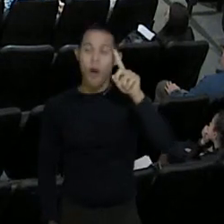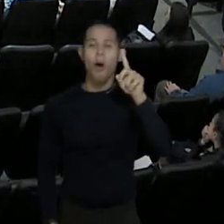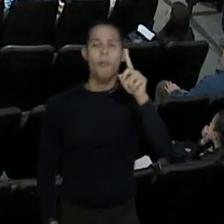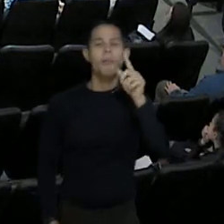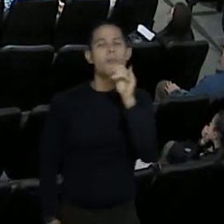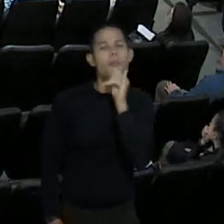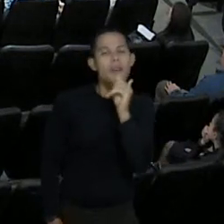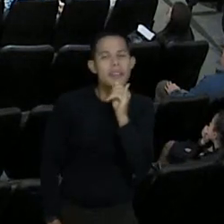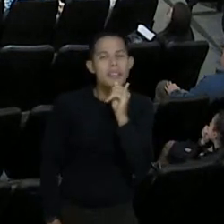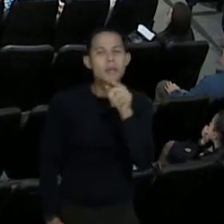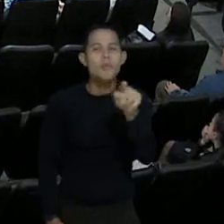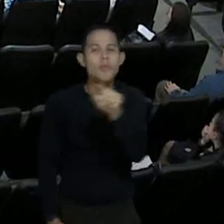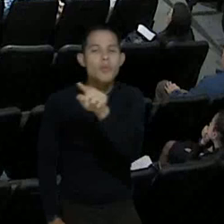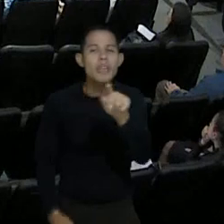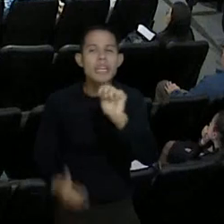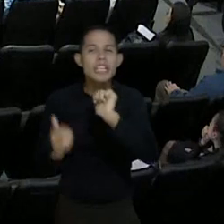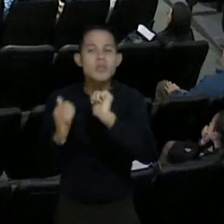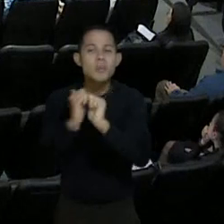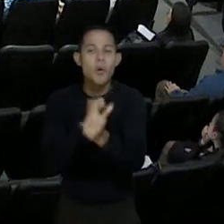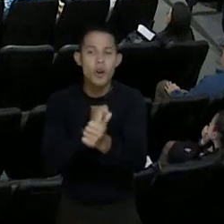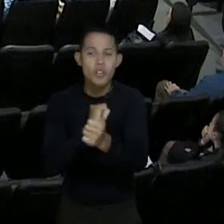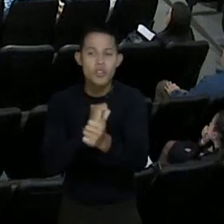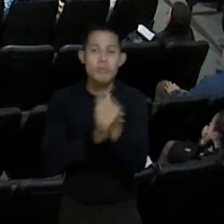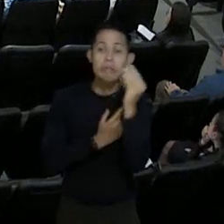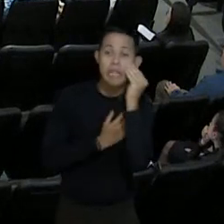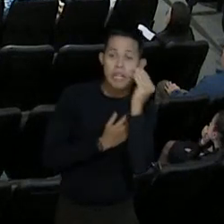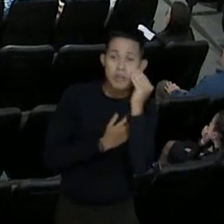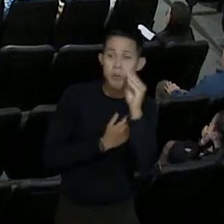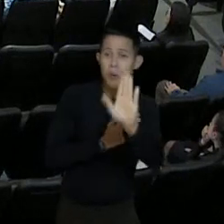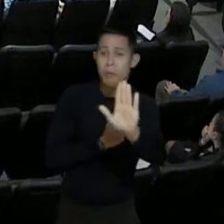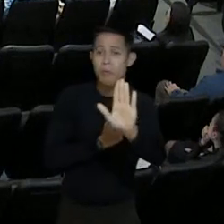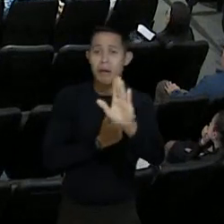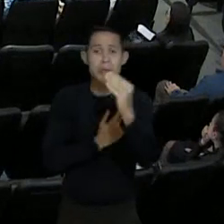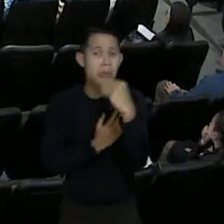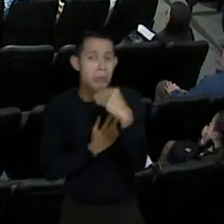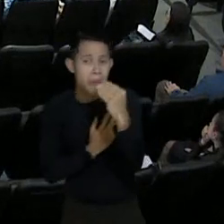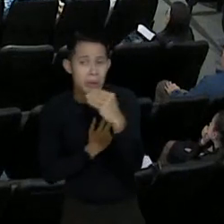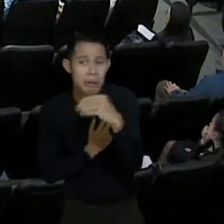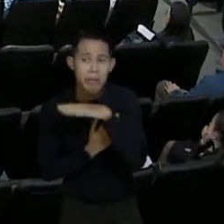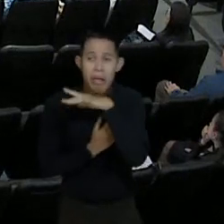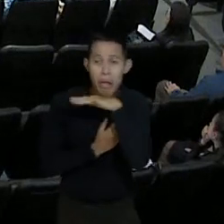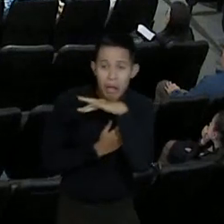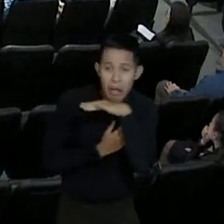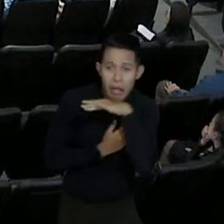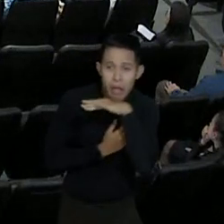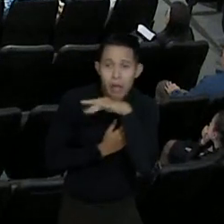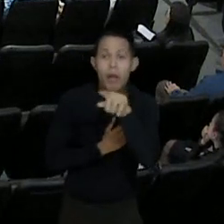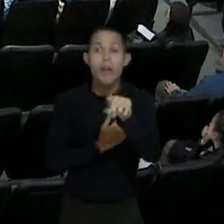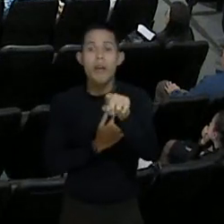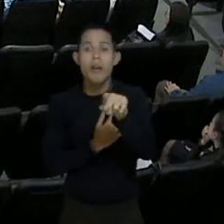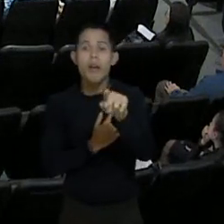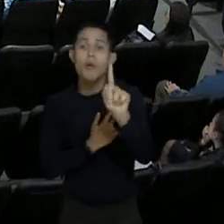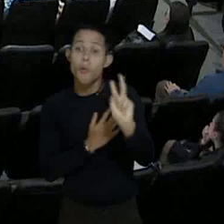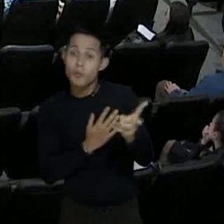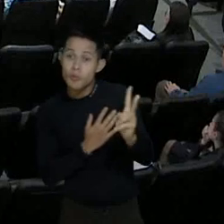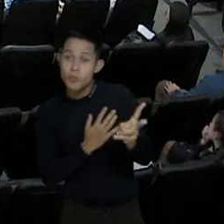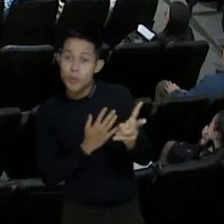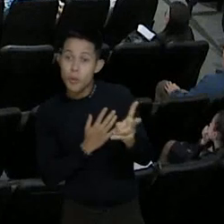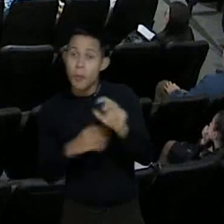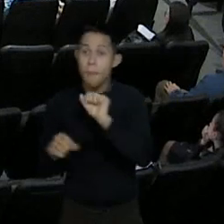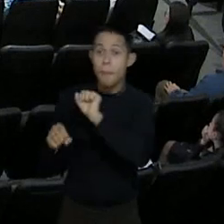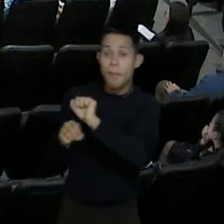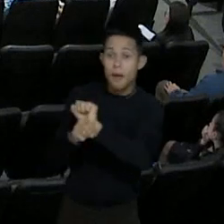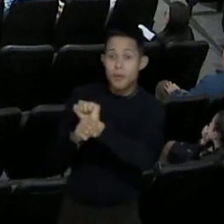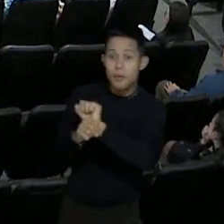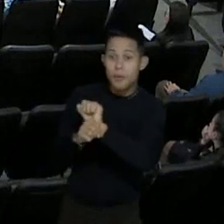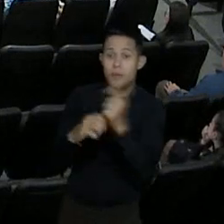naquele Esporte continuou ou parou pergunto a vocês tem gente